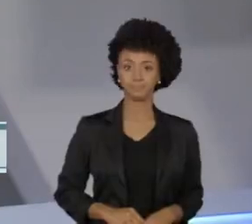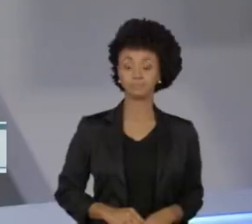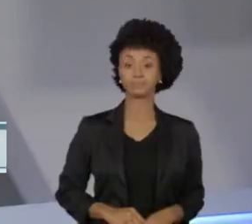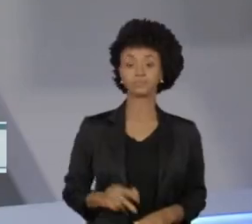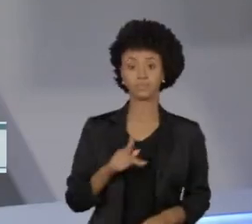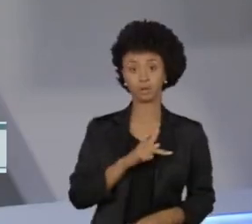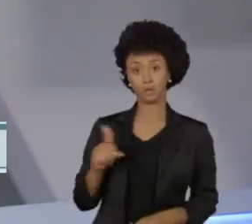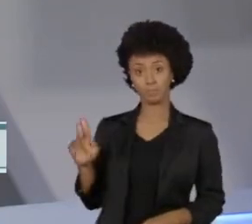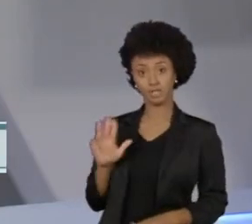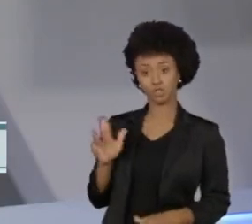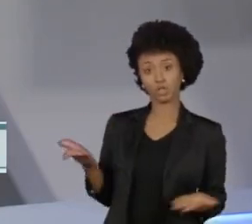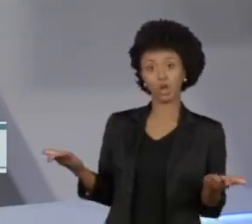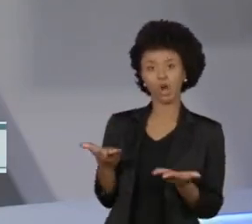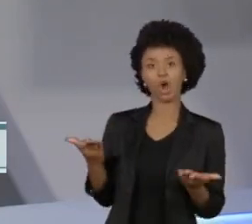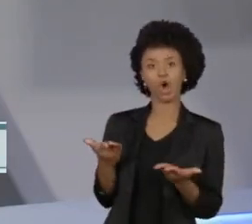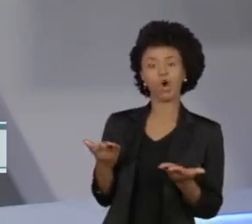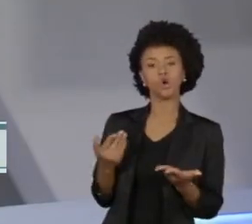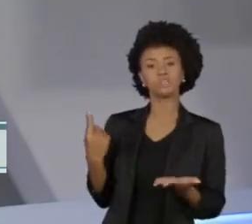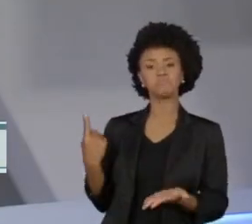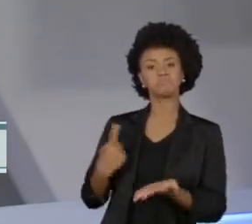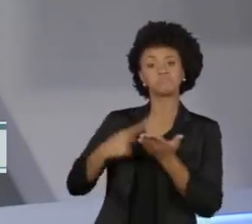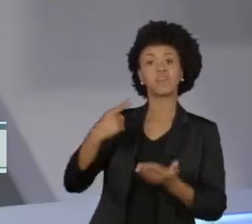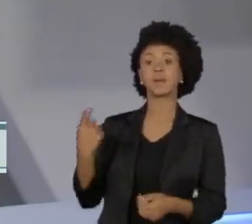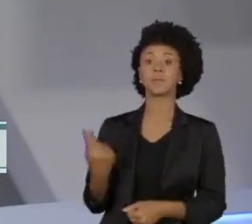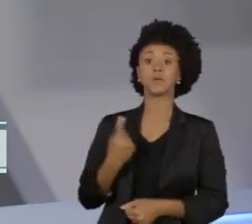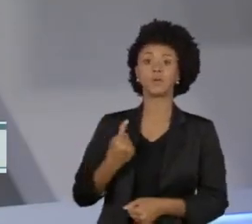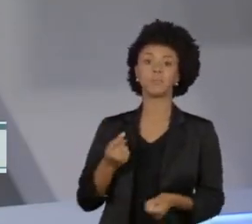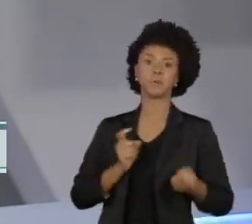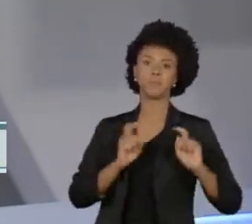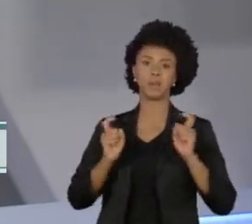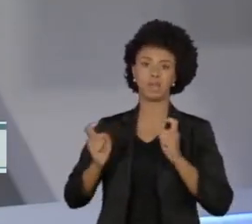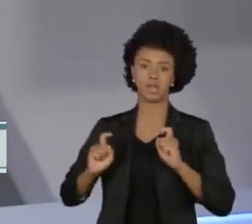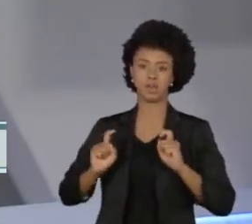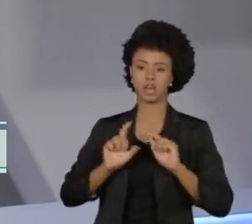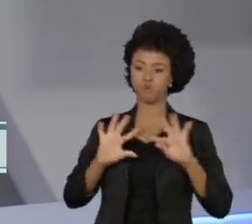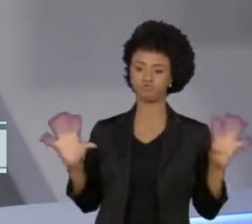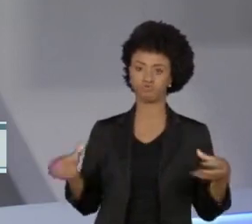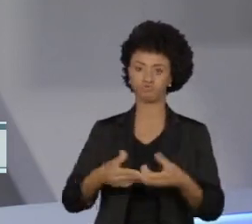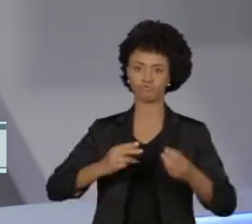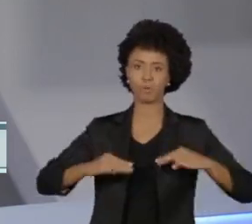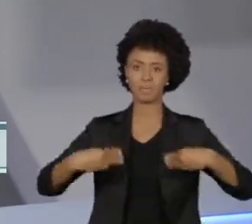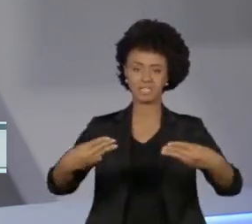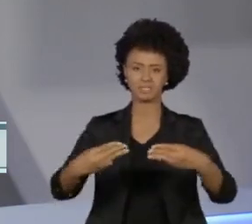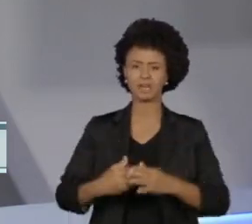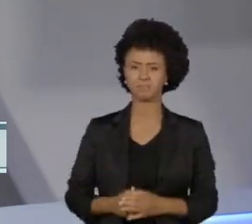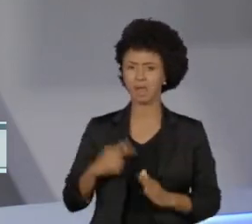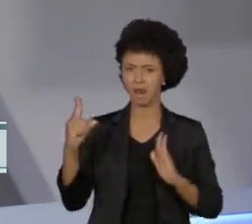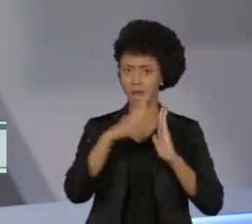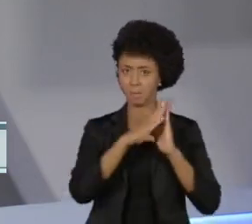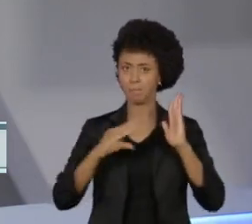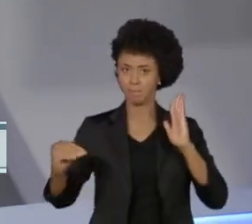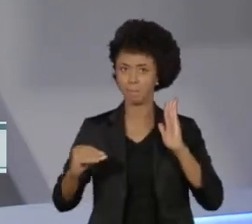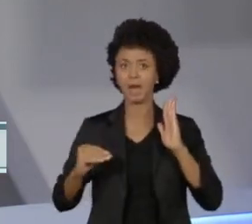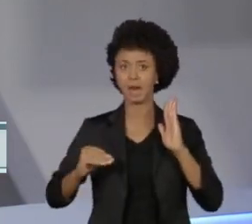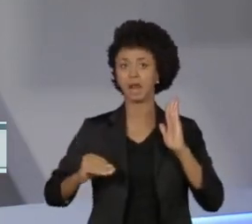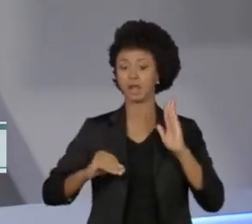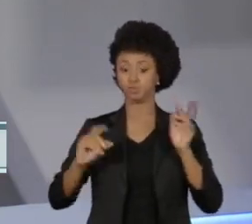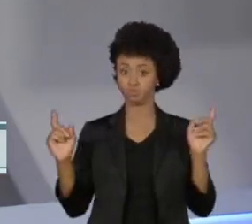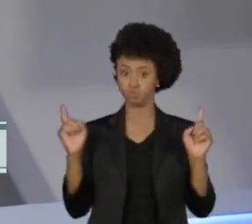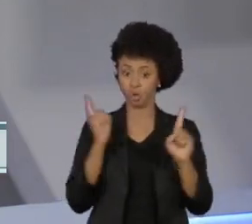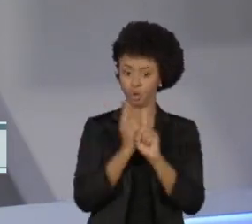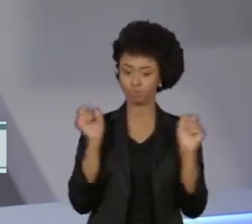o presidente Lula fez hoje sua primeira reunião ministerial o encontro no Palácio do Planalto é considerado